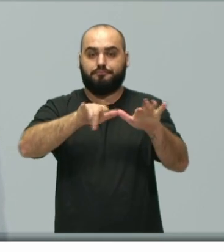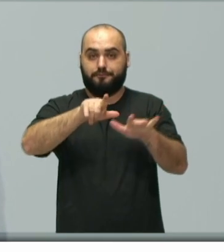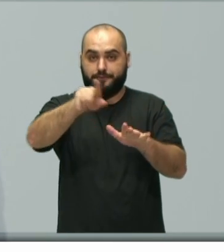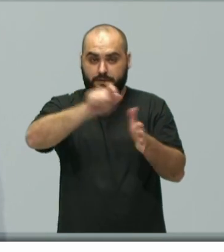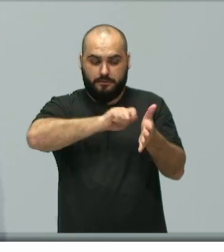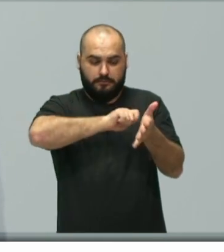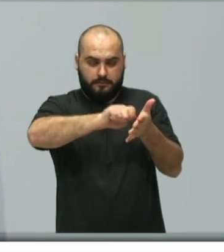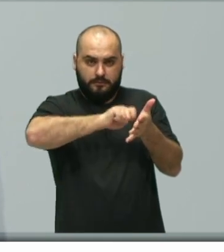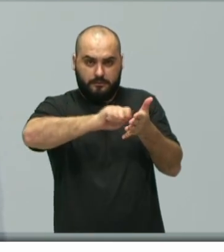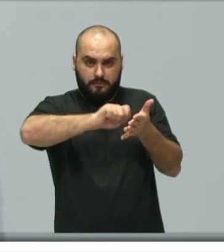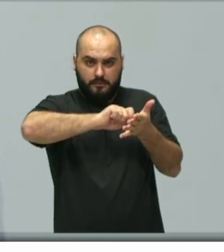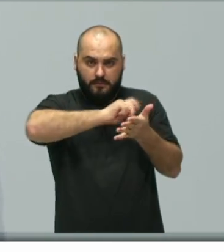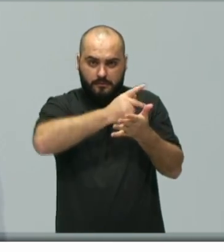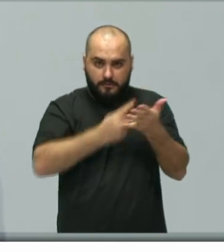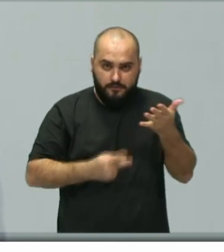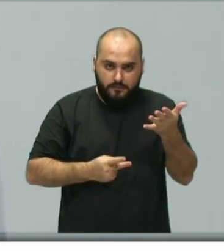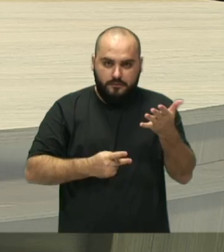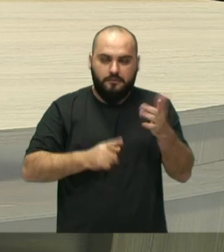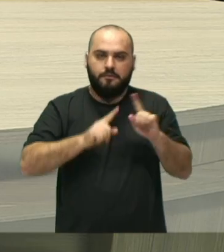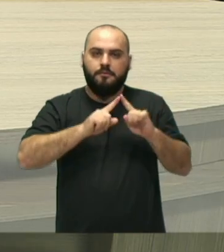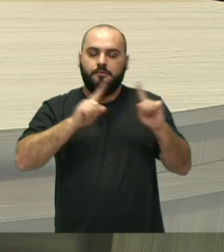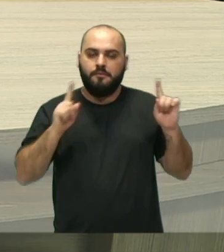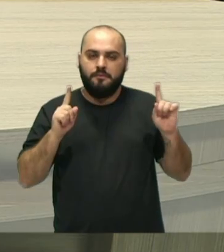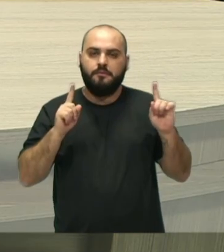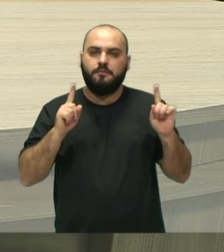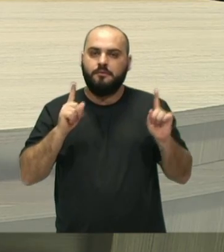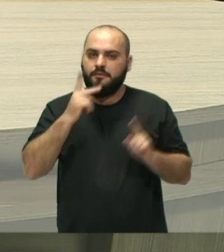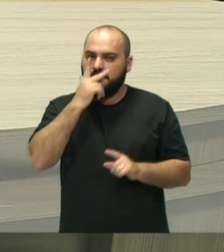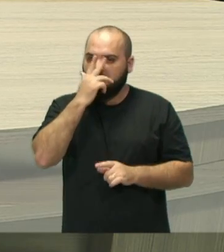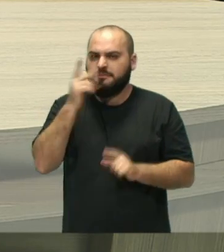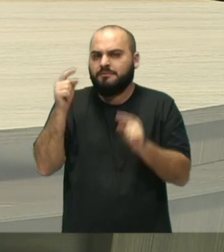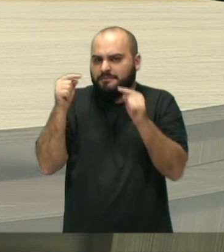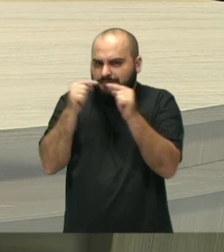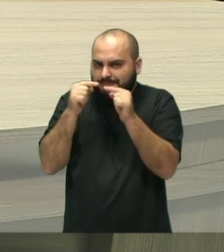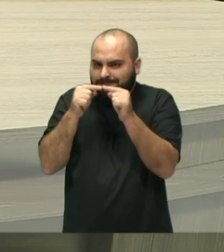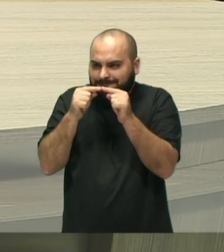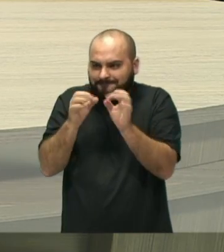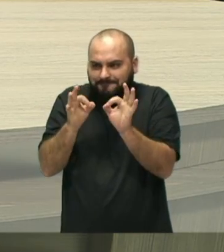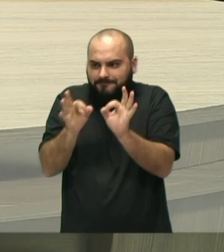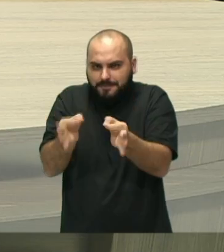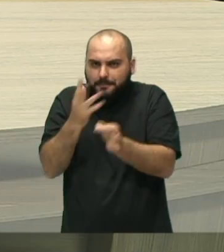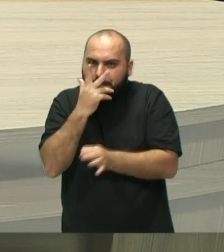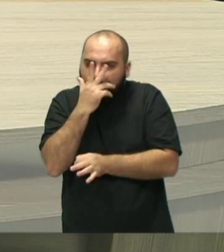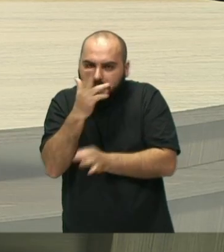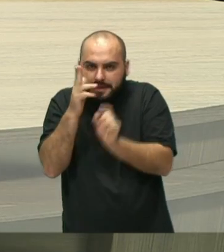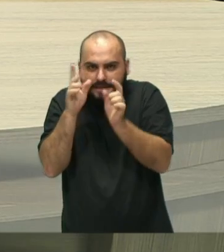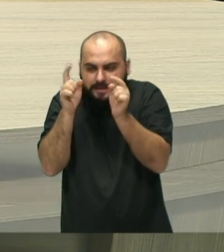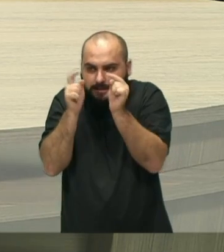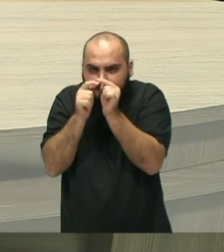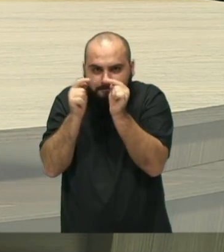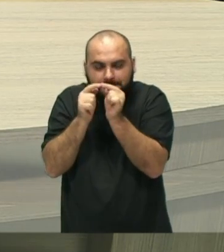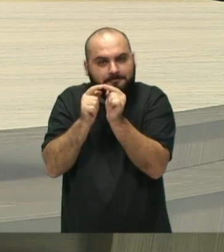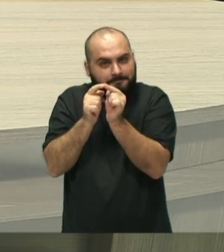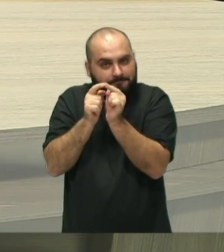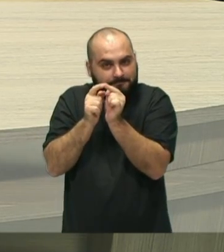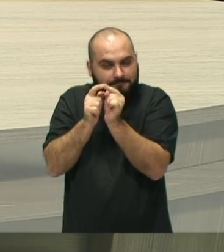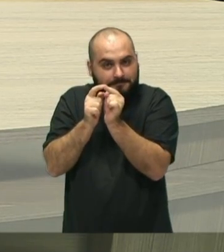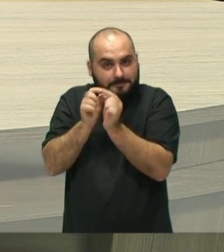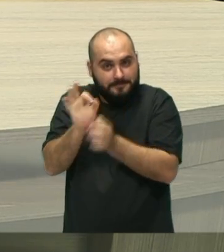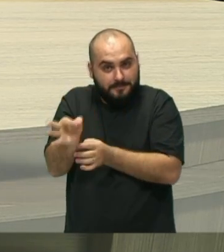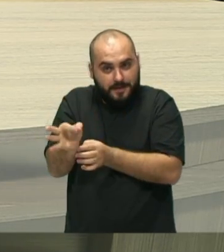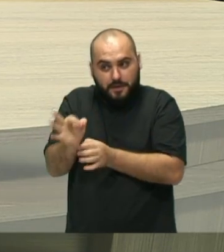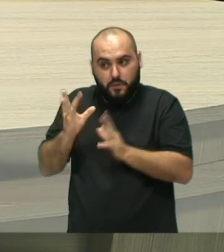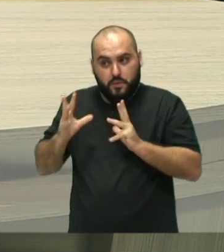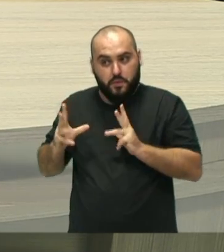poemas, mas casou, né? Caiu como uma luva. Infelizmente, esse